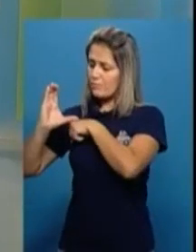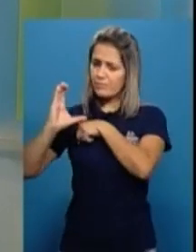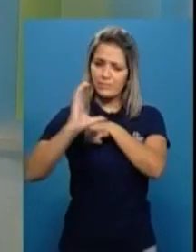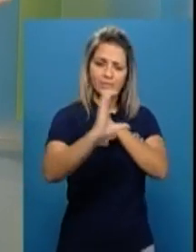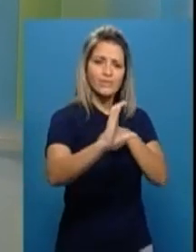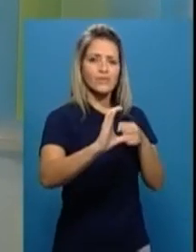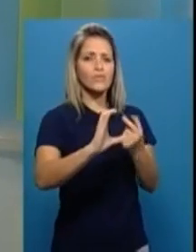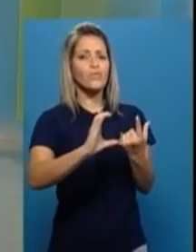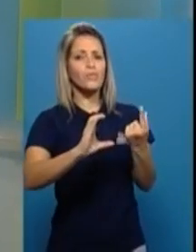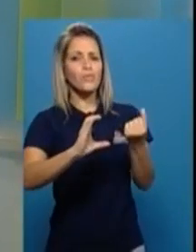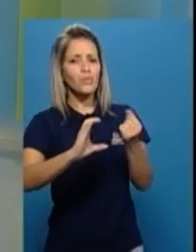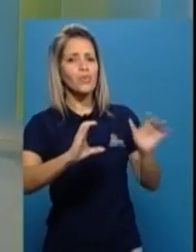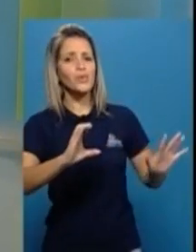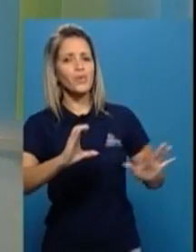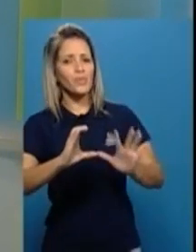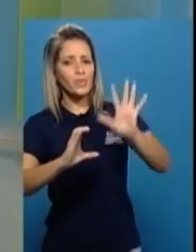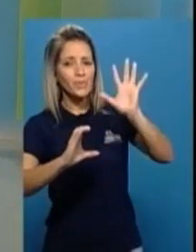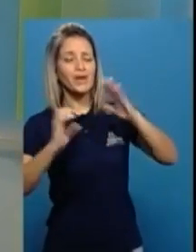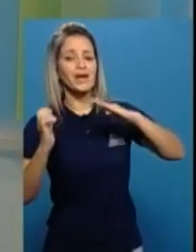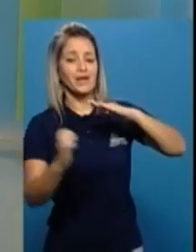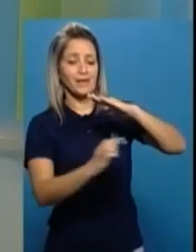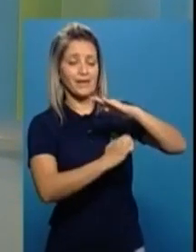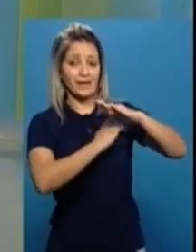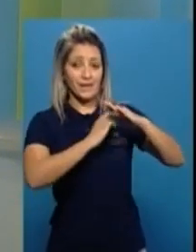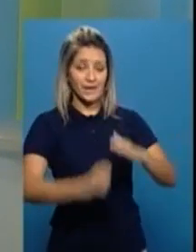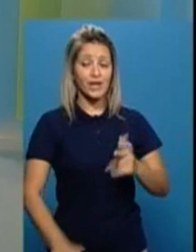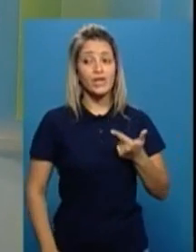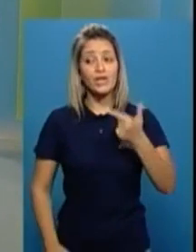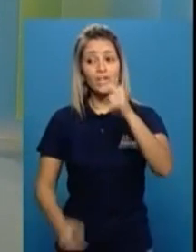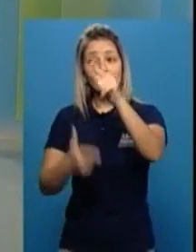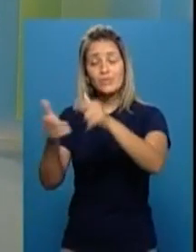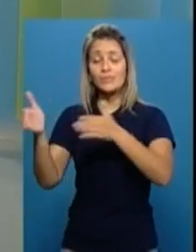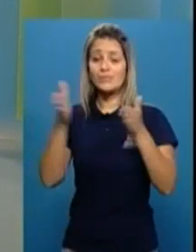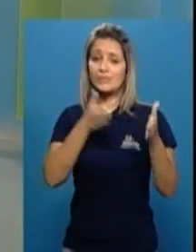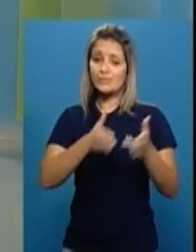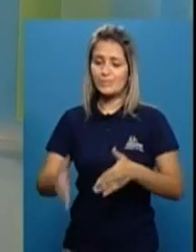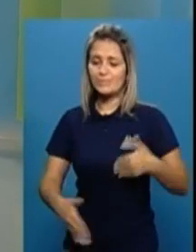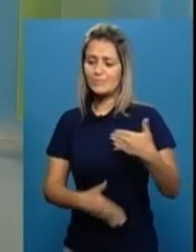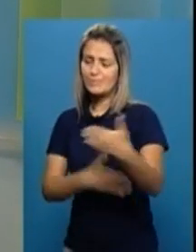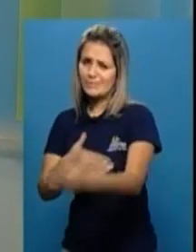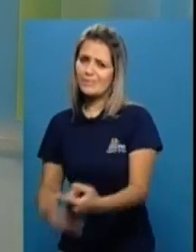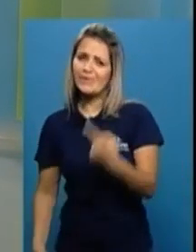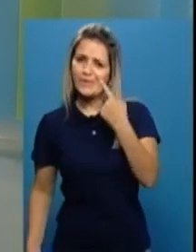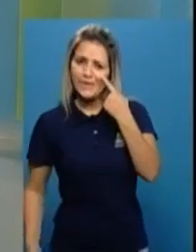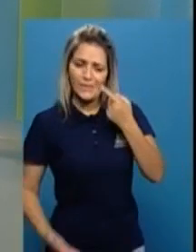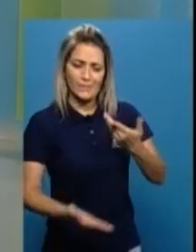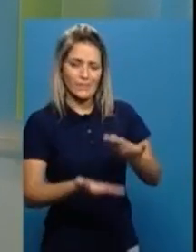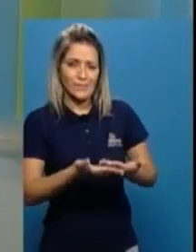capital bem alto para a empresa, maior do que nos outros tipos de processos que nós vimos